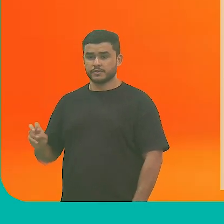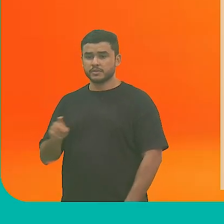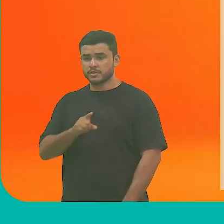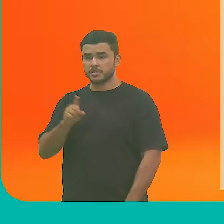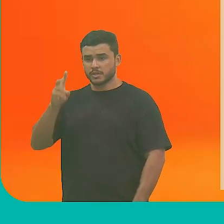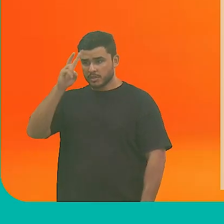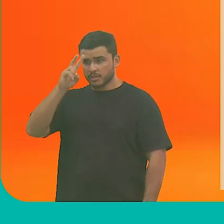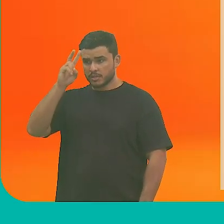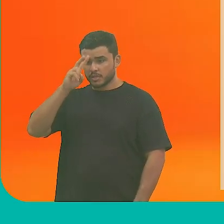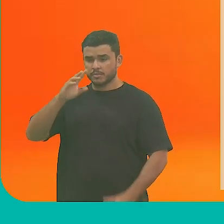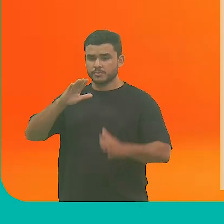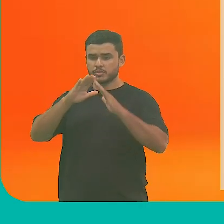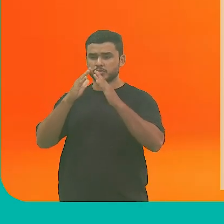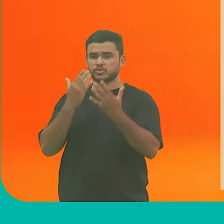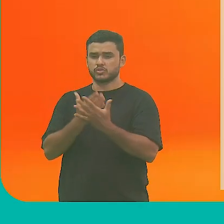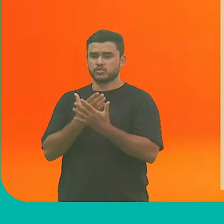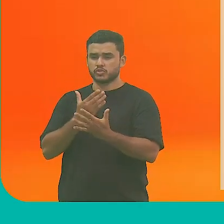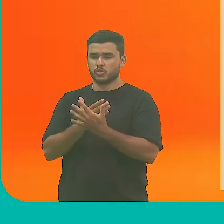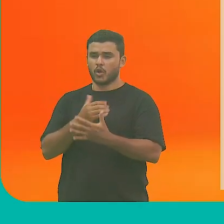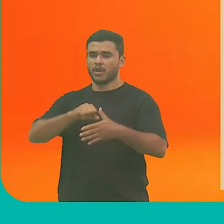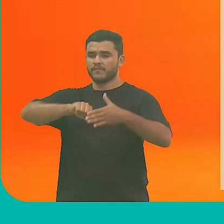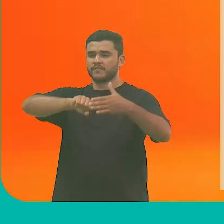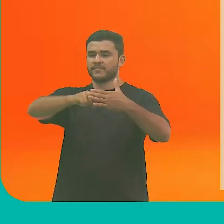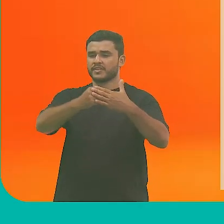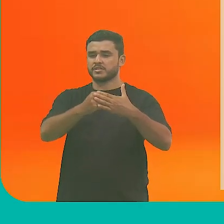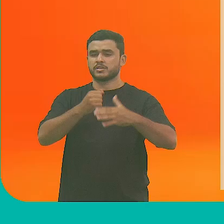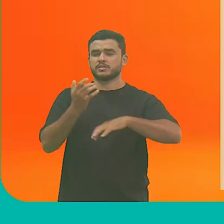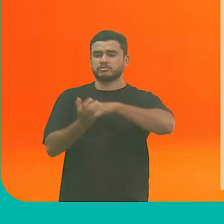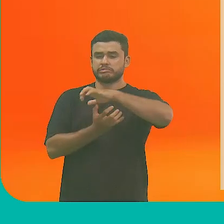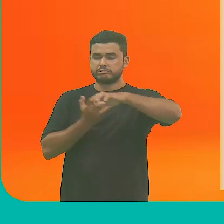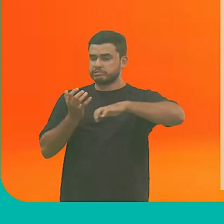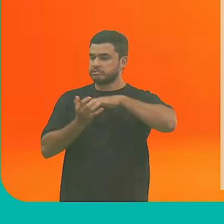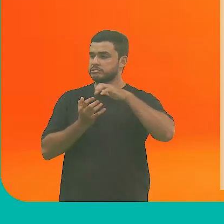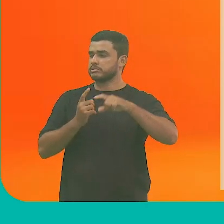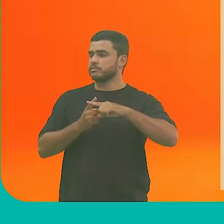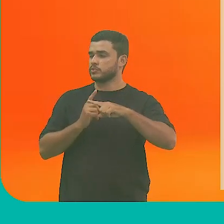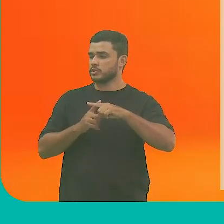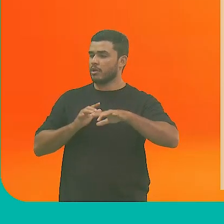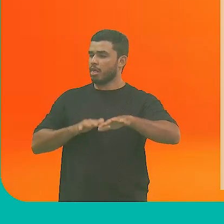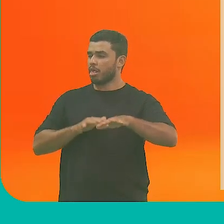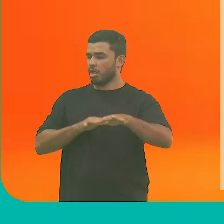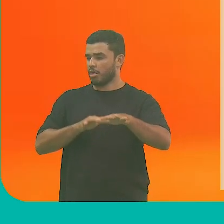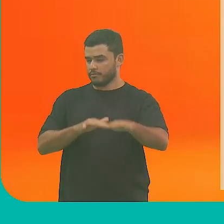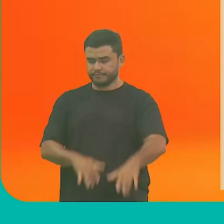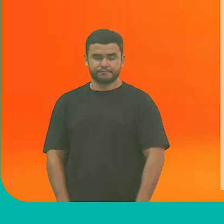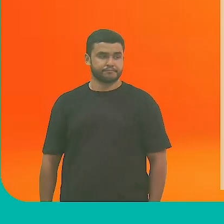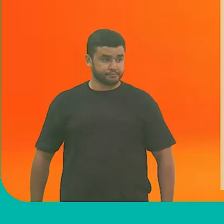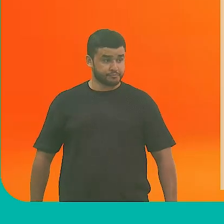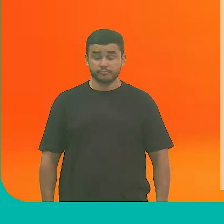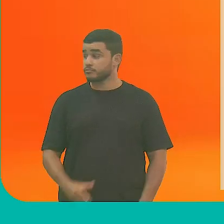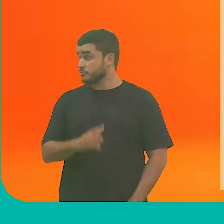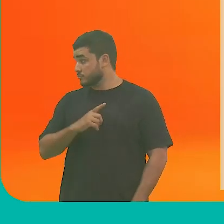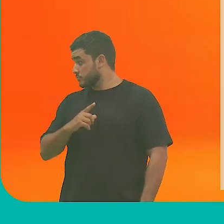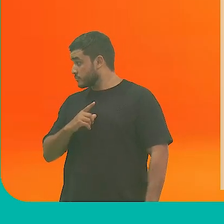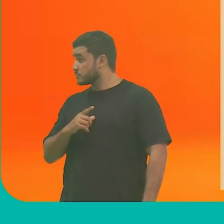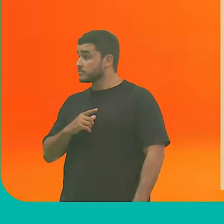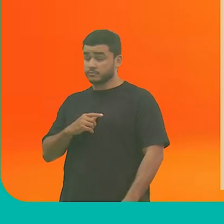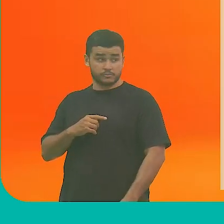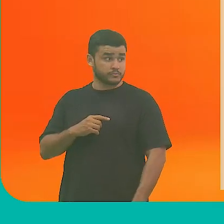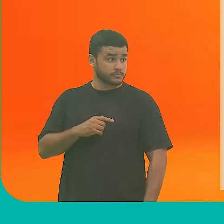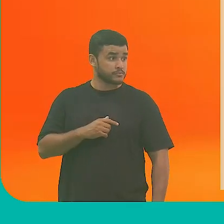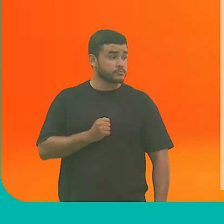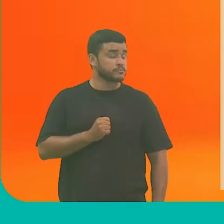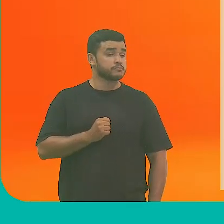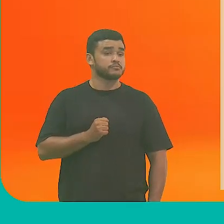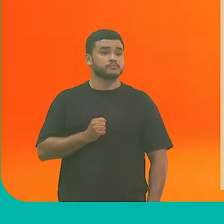escolas ocupadas, né, naqueles momentos de manifestações. E durante 2 momentos, nós